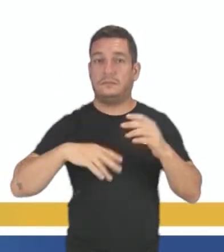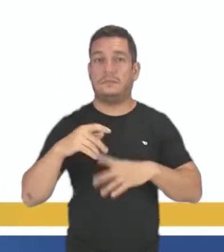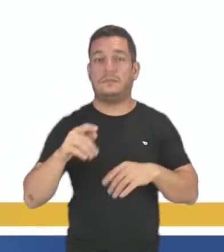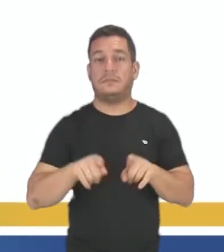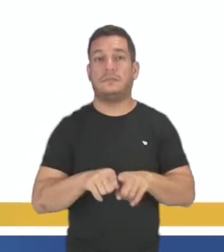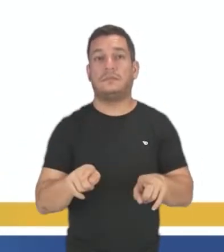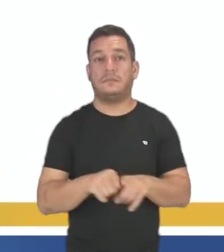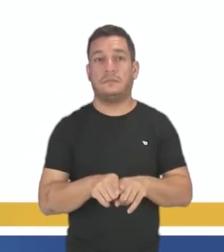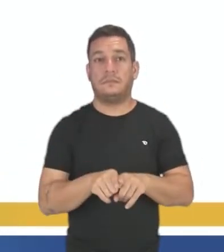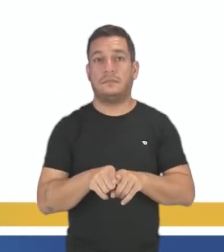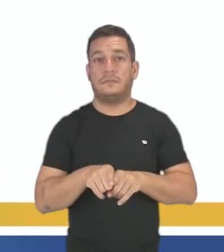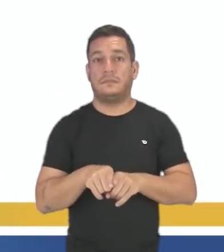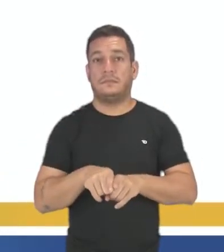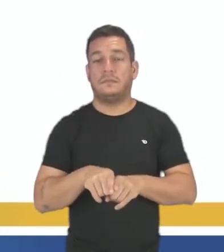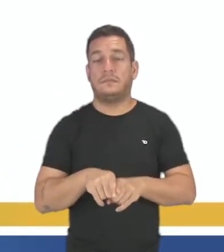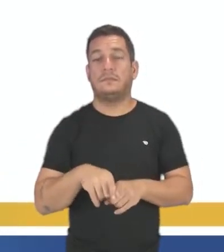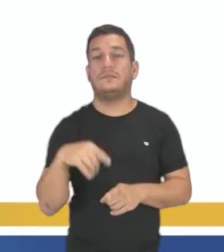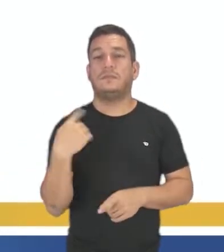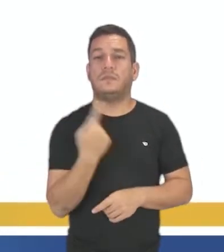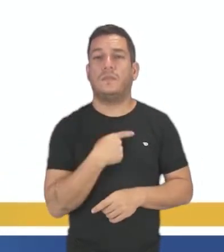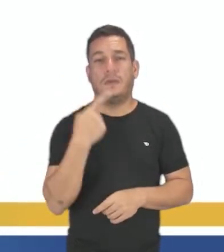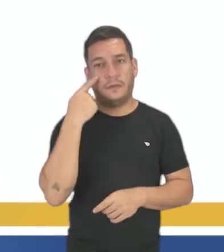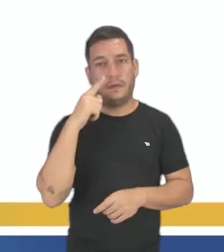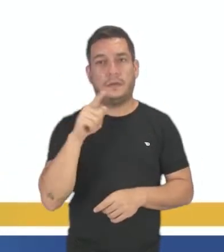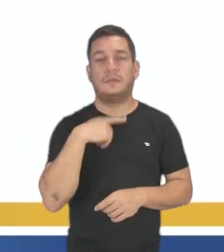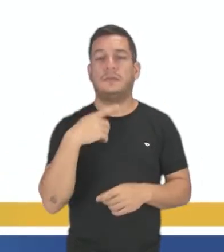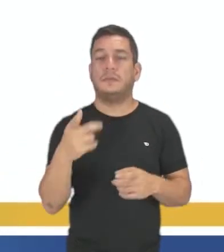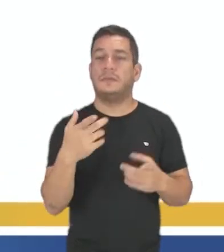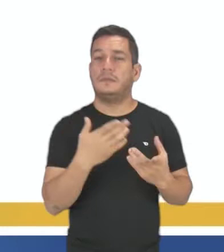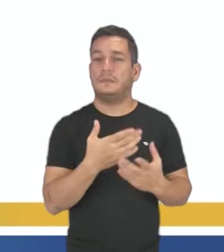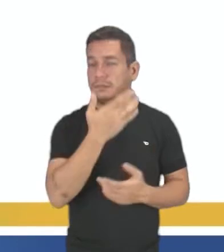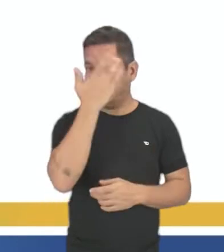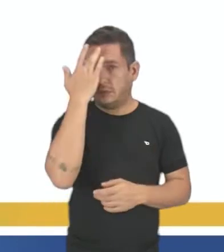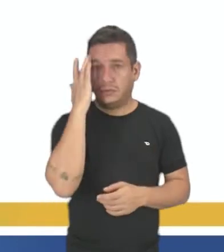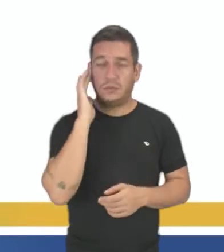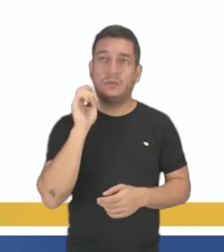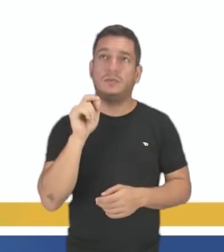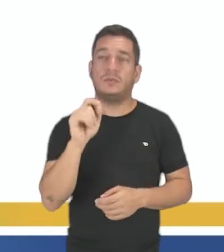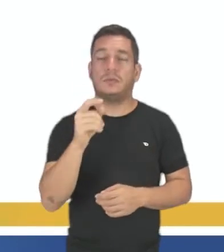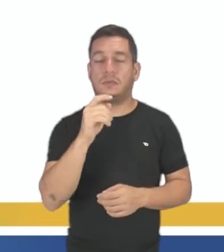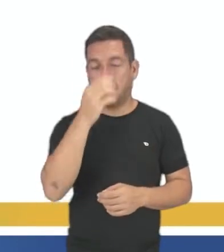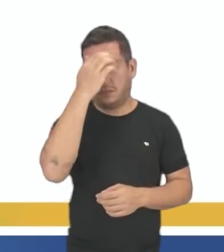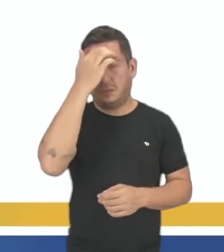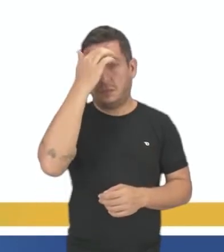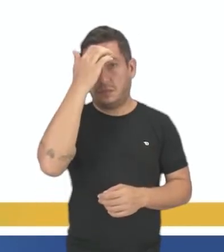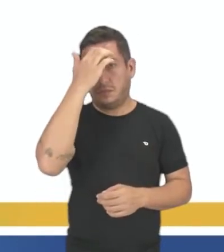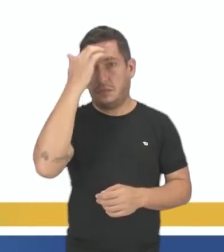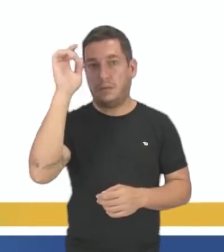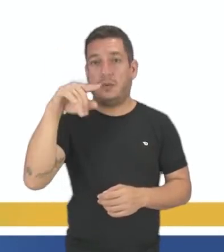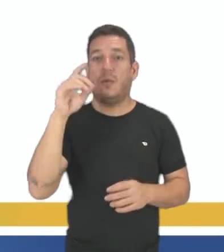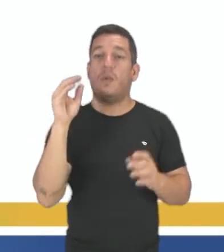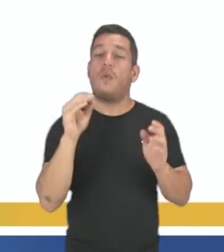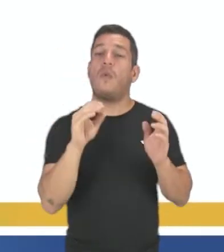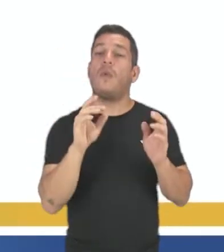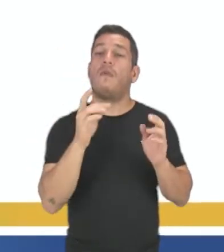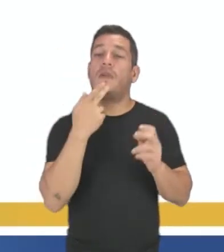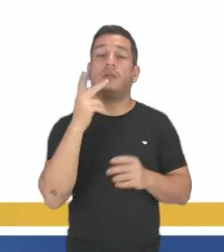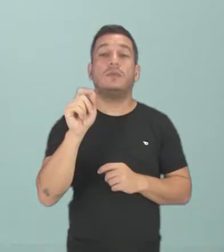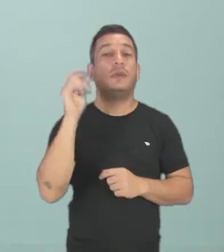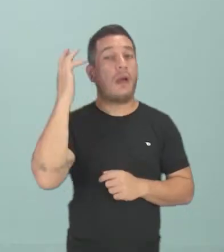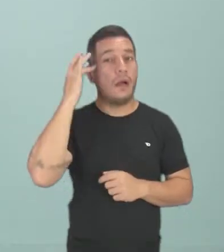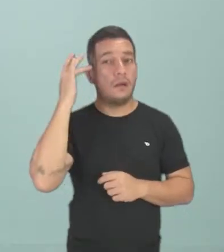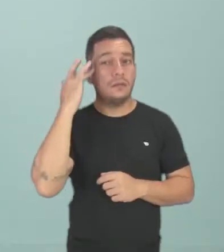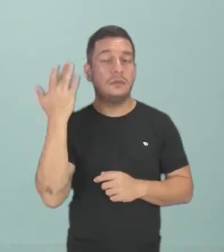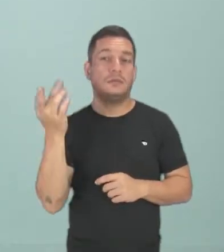muito importante. A gente já está vendo gente demais por aí colocando esses achismos, não é?